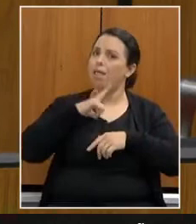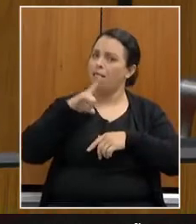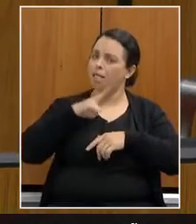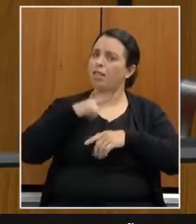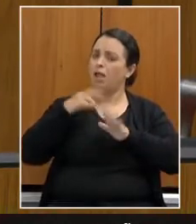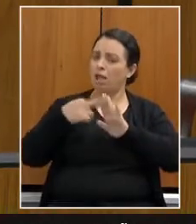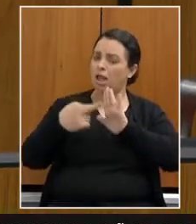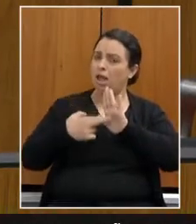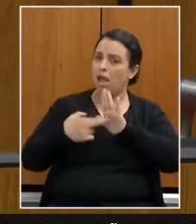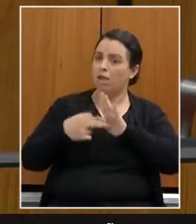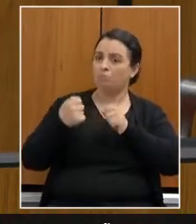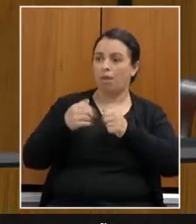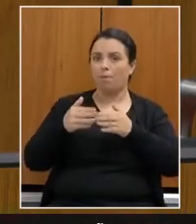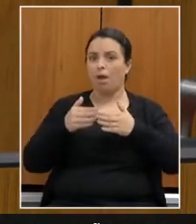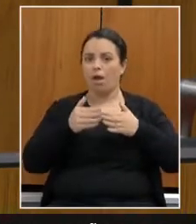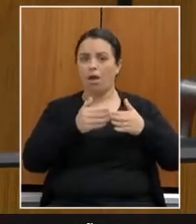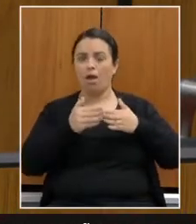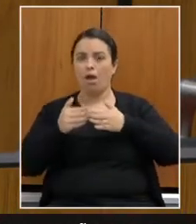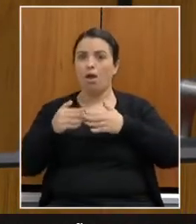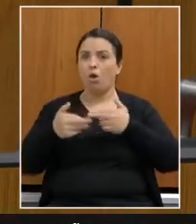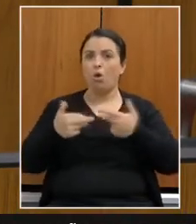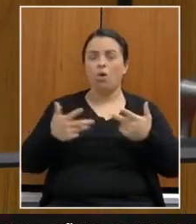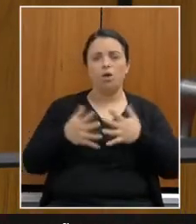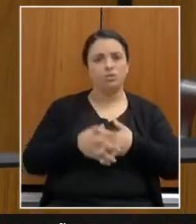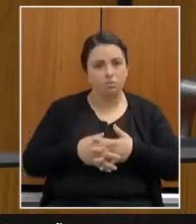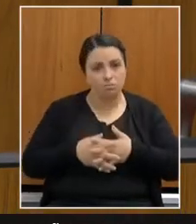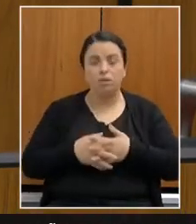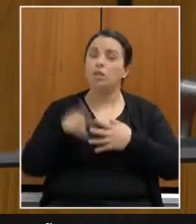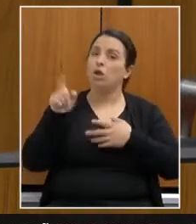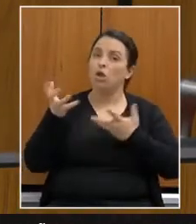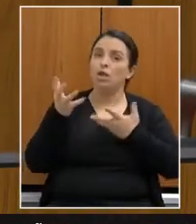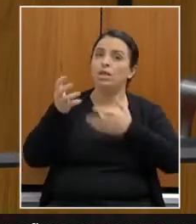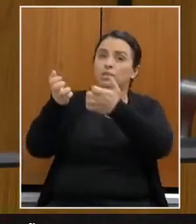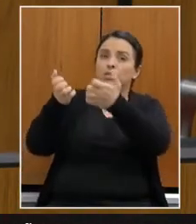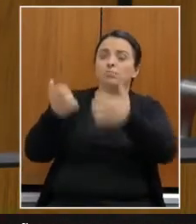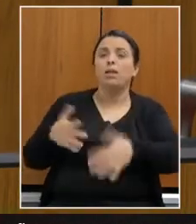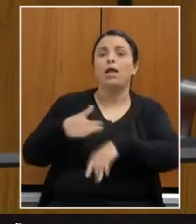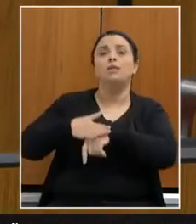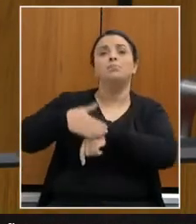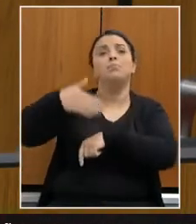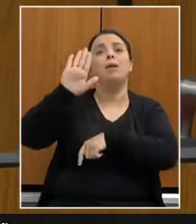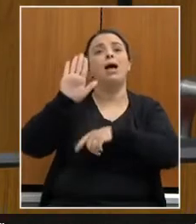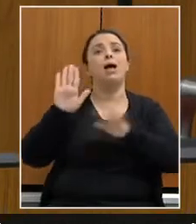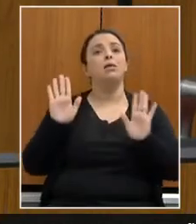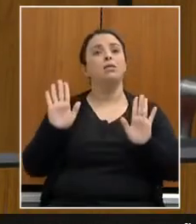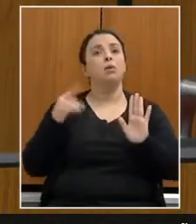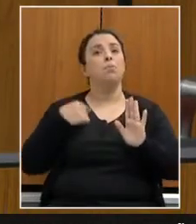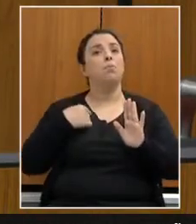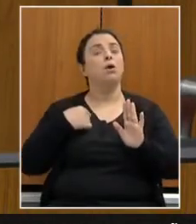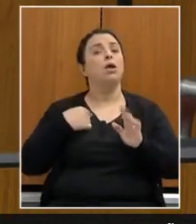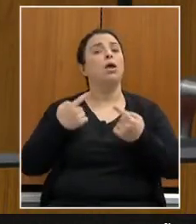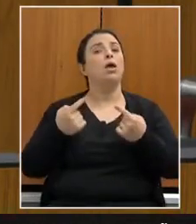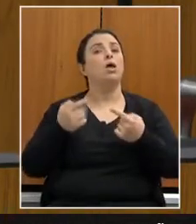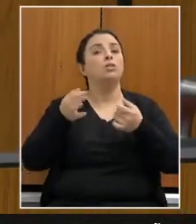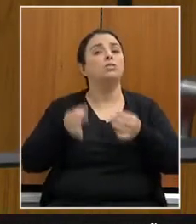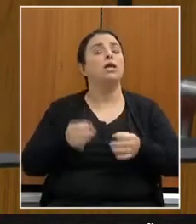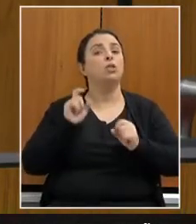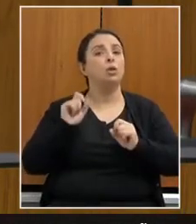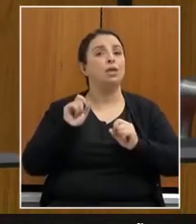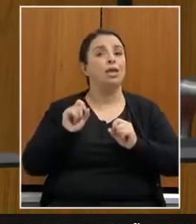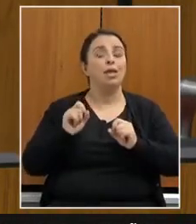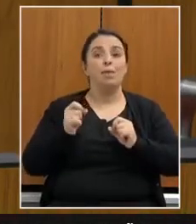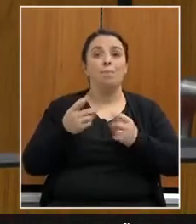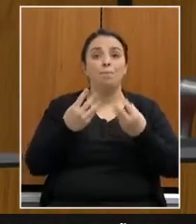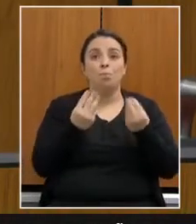isso aí uma hierarquia de cores eu queria que o conversasse um pouco mais sobre isso porque eu tenho certeza que isso é a ansiedade e a